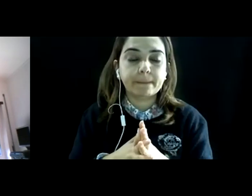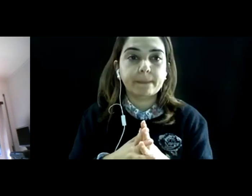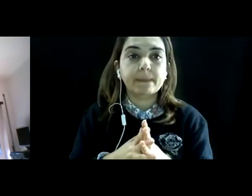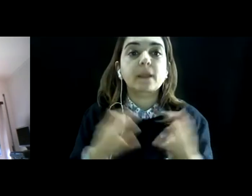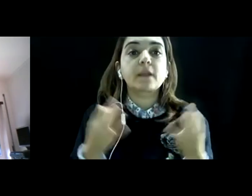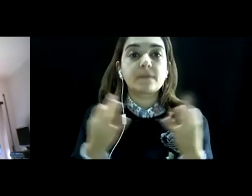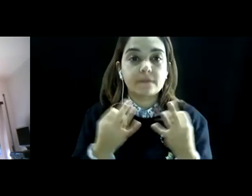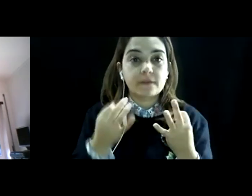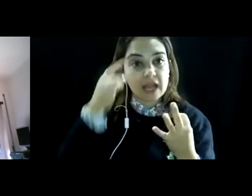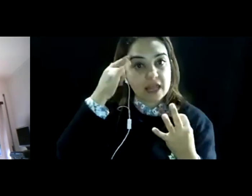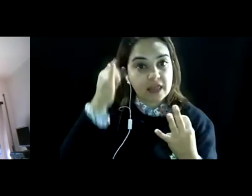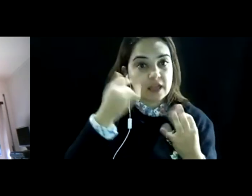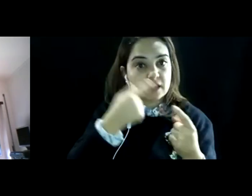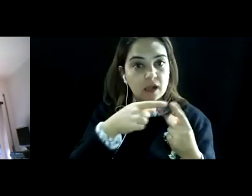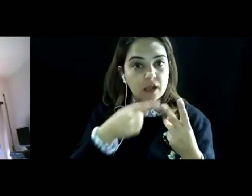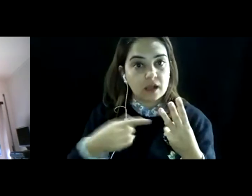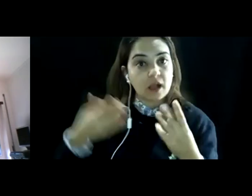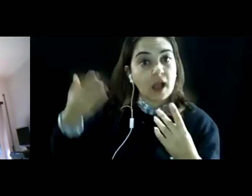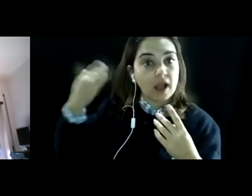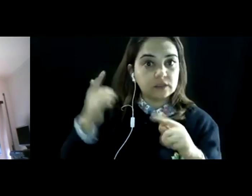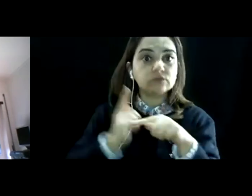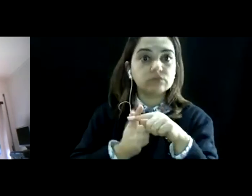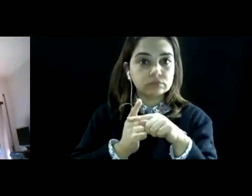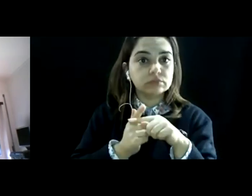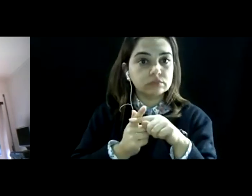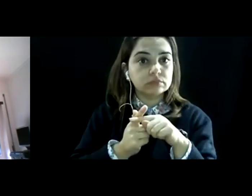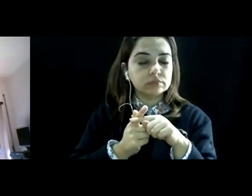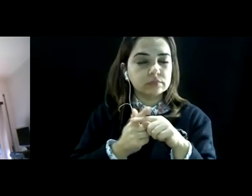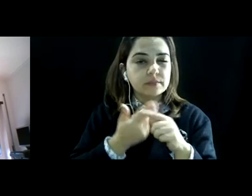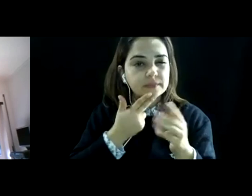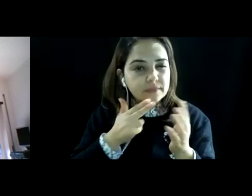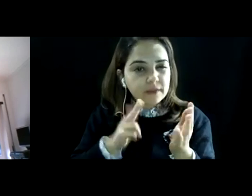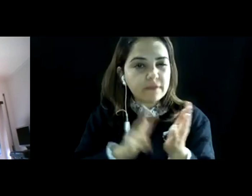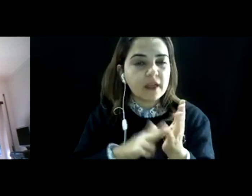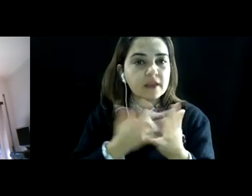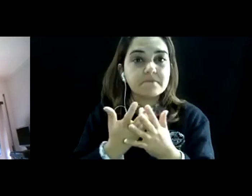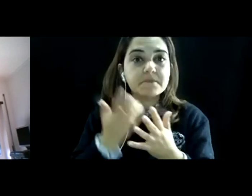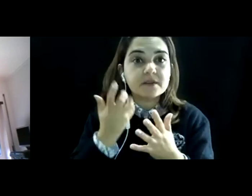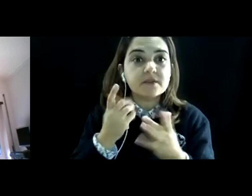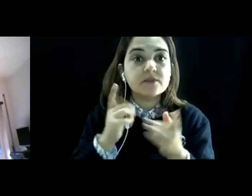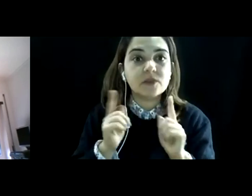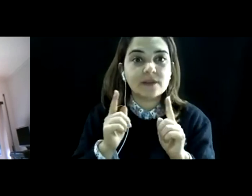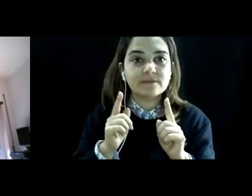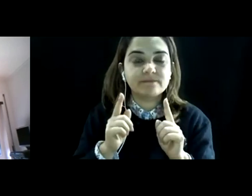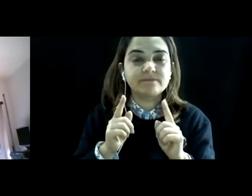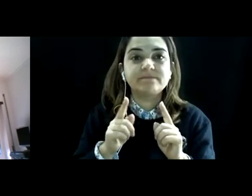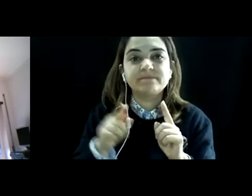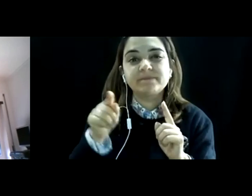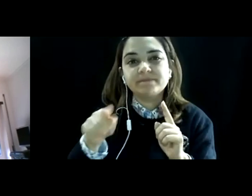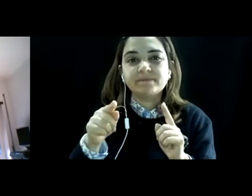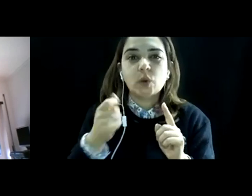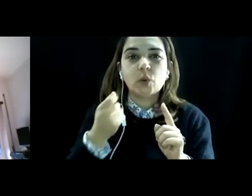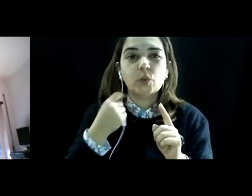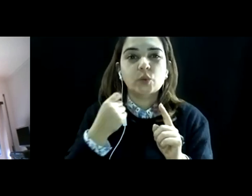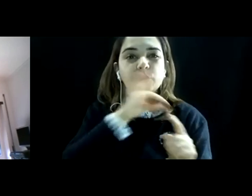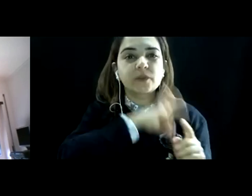apesar dessas ideias, a princípio, terem o mesmo peso, na prática, o que sobressaiu foi o aproveitamento da segunda prioridade, ou seja, os